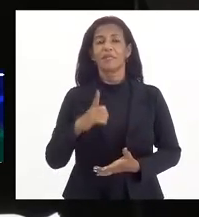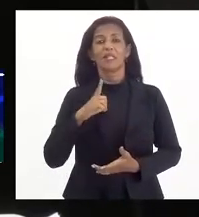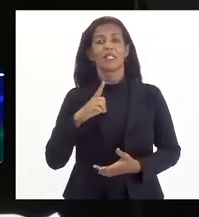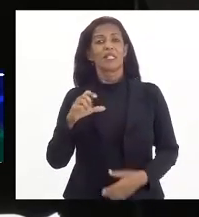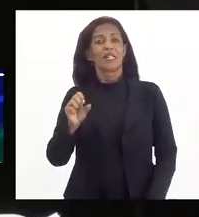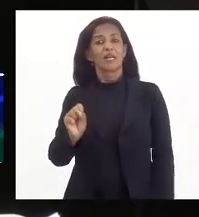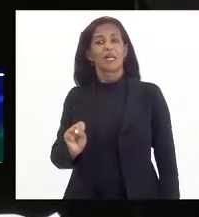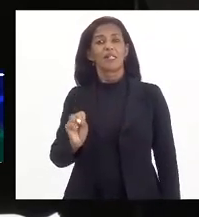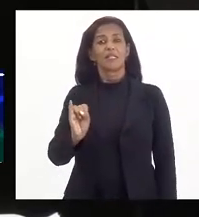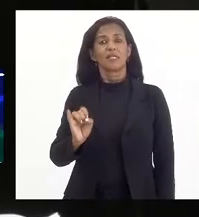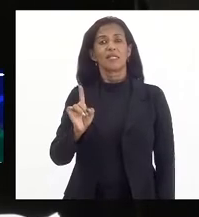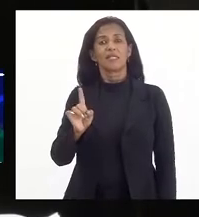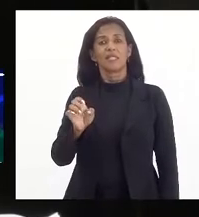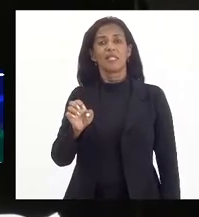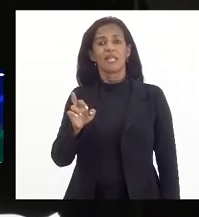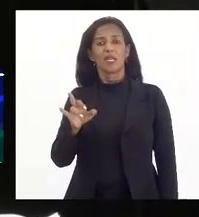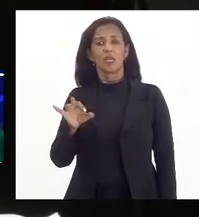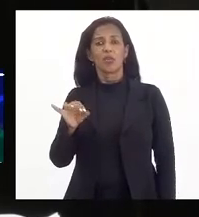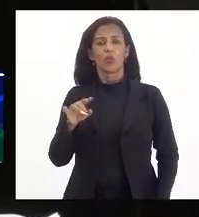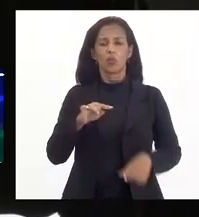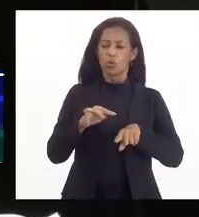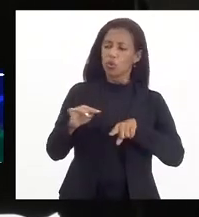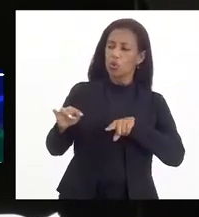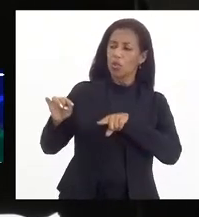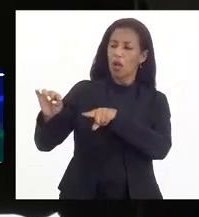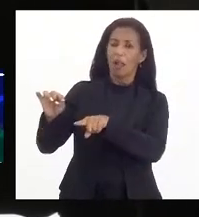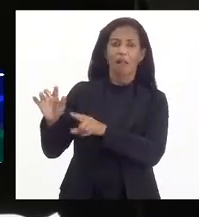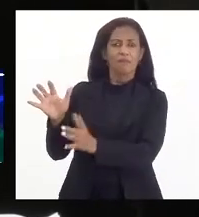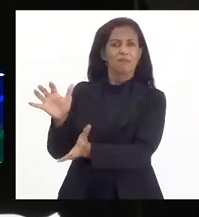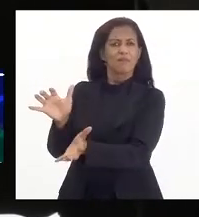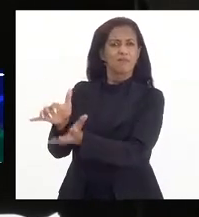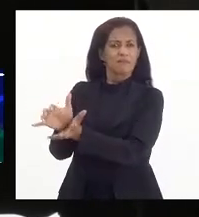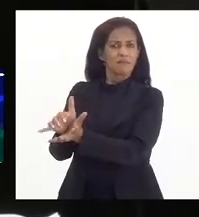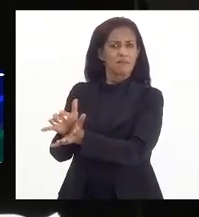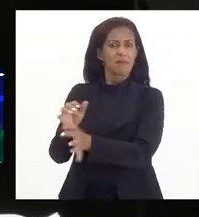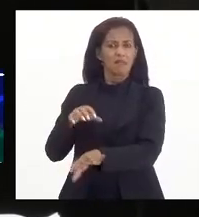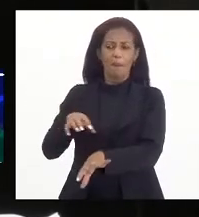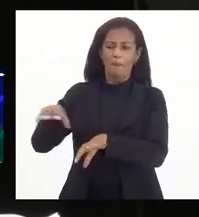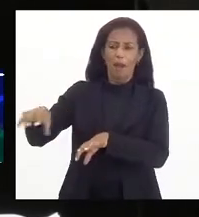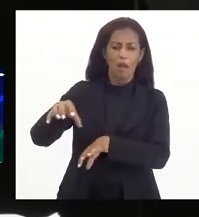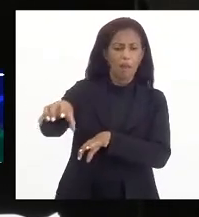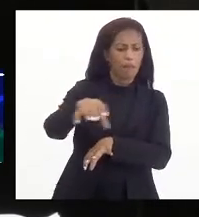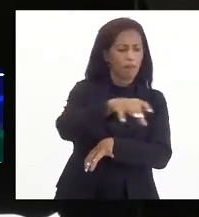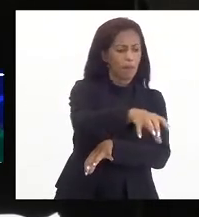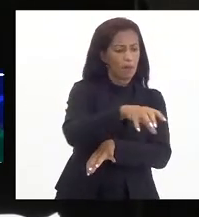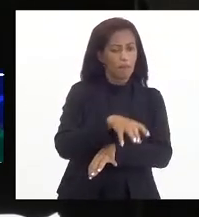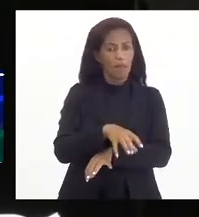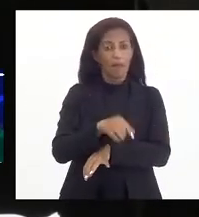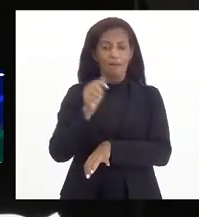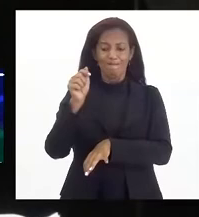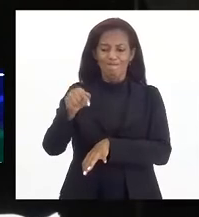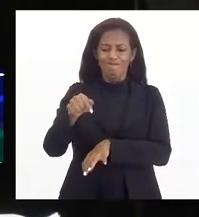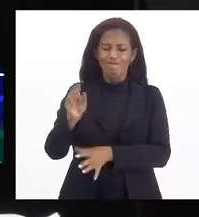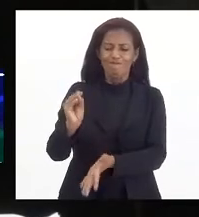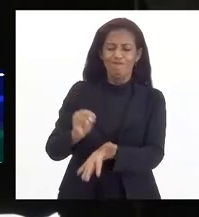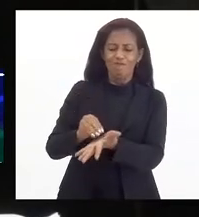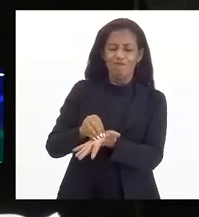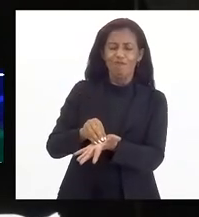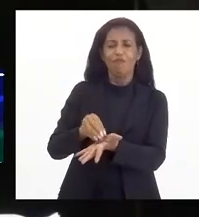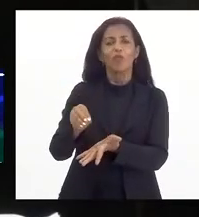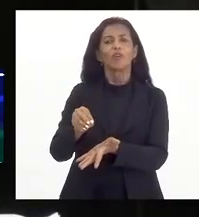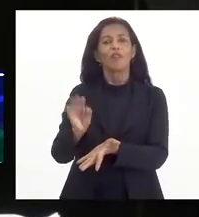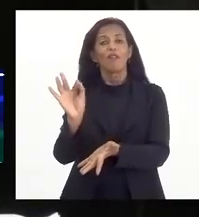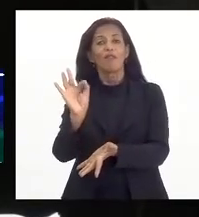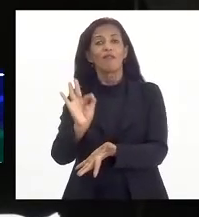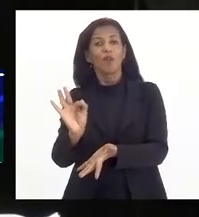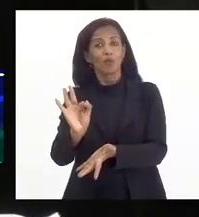Siderúrgica do Atlântico lá na ponta lá na área de Santa Cruz em cima a universidade na nossa região